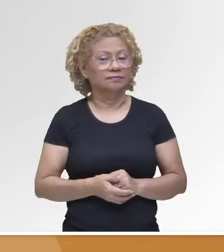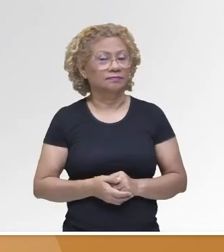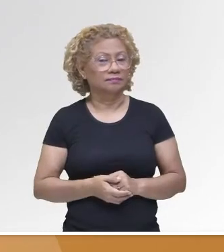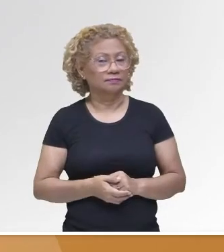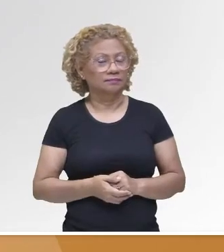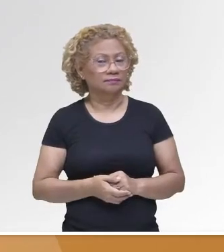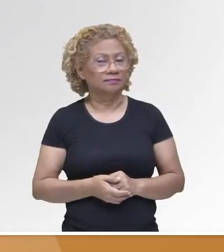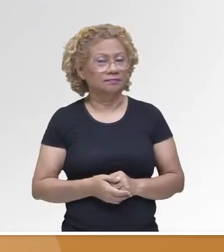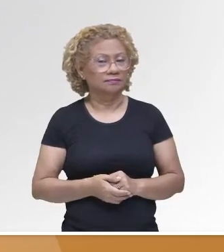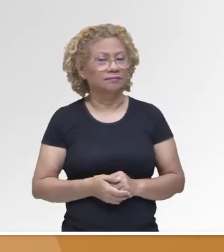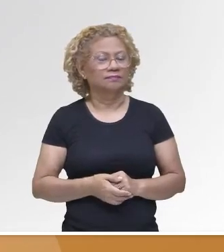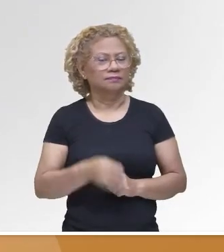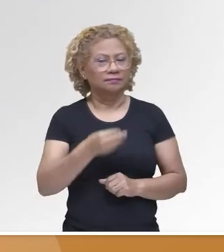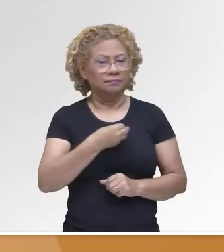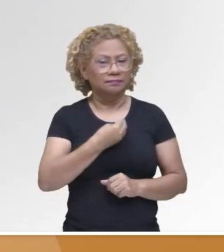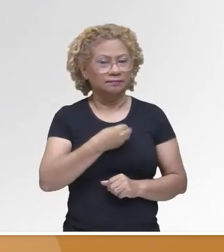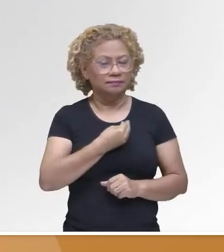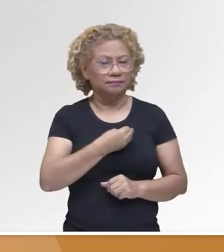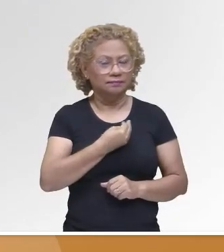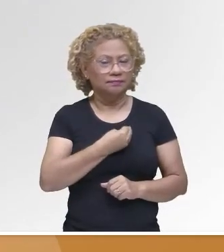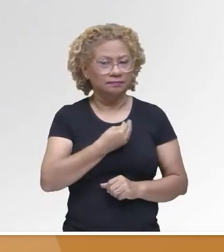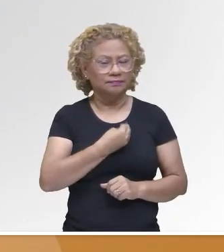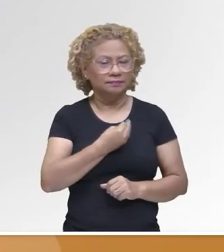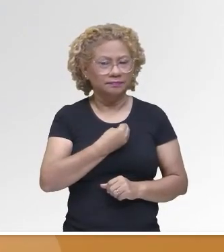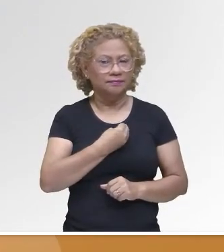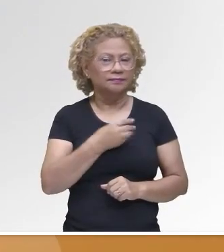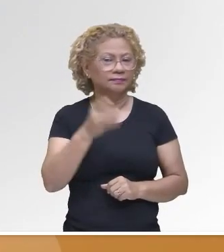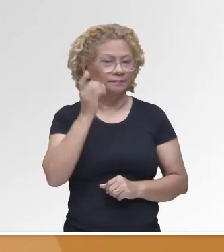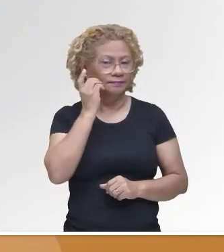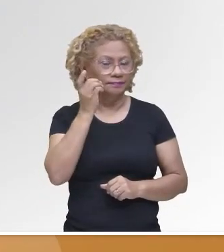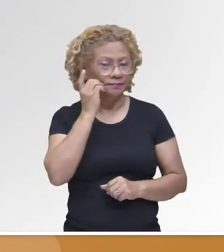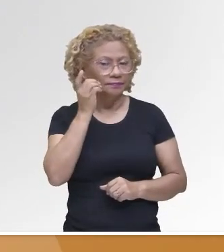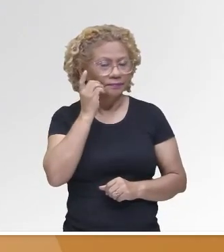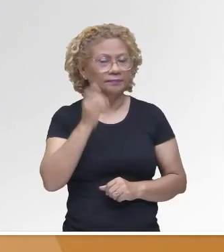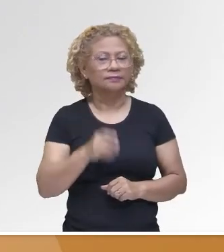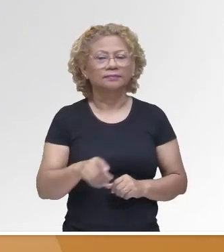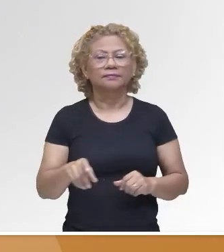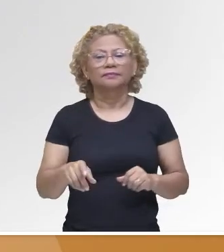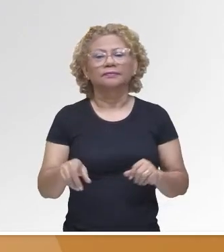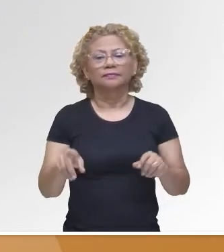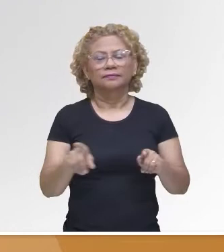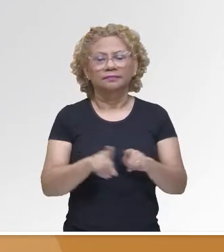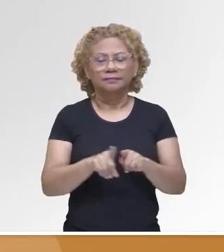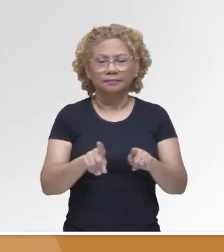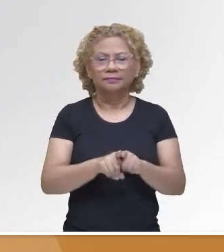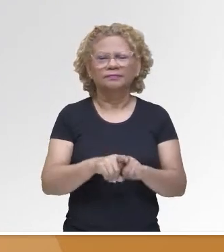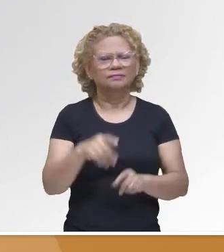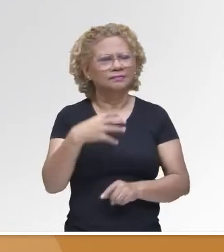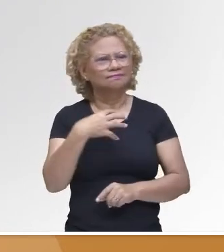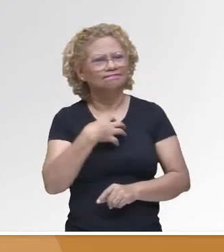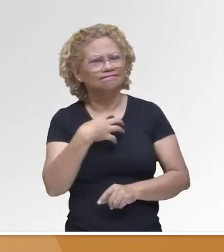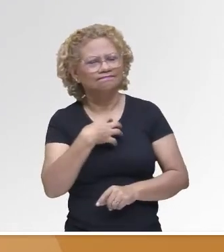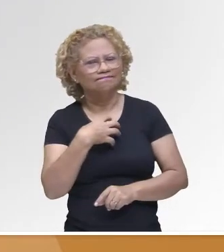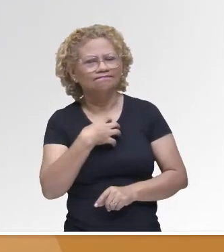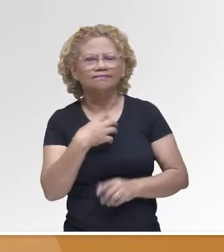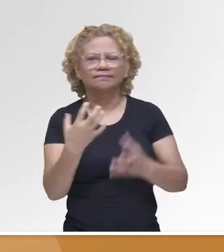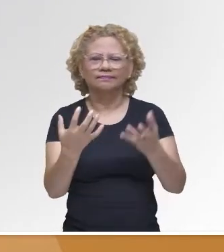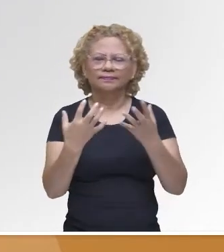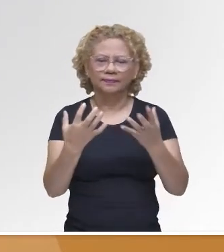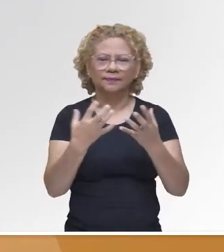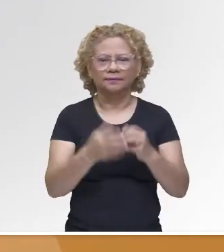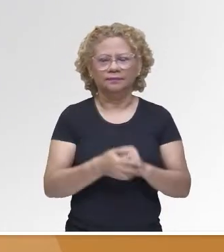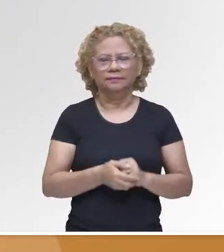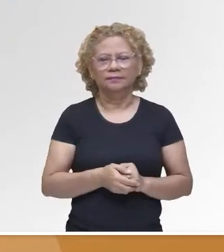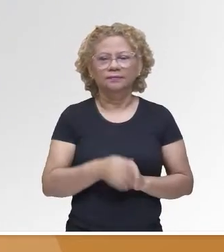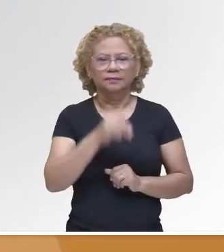Problema existencial do ser humano, né? São os problemas de busca de sentido para tudo. Se tem